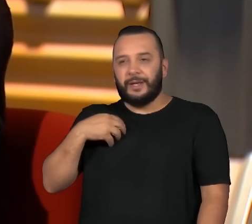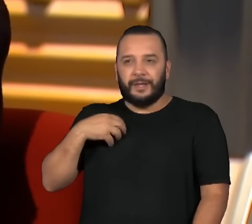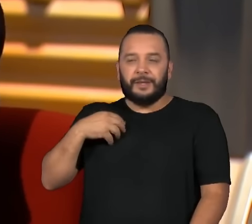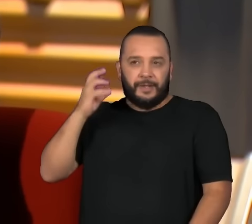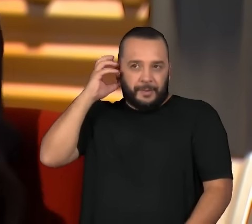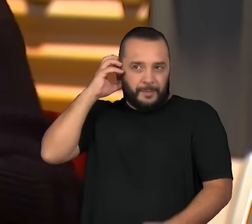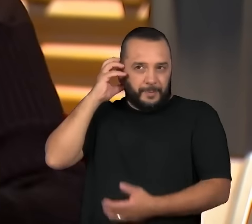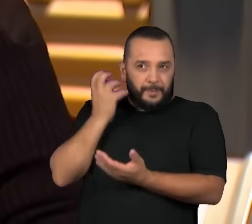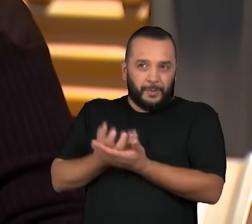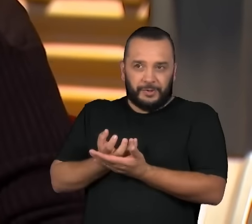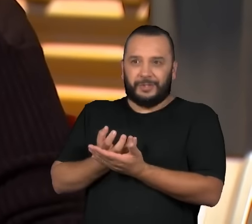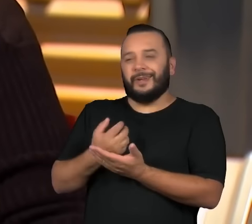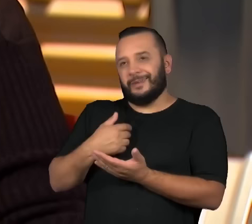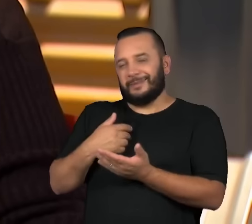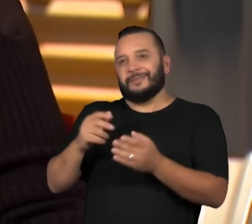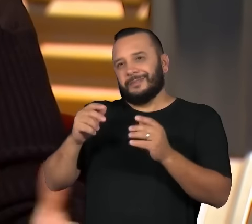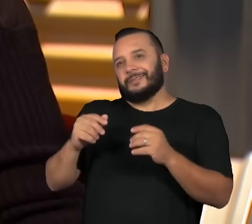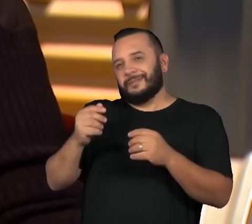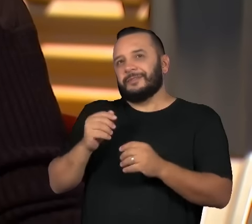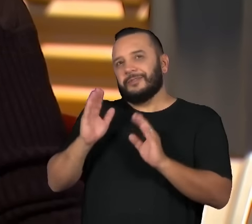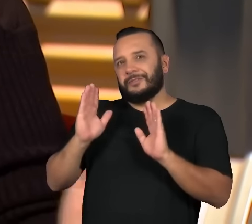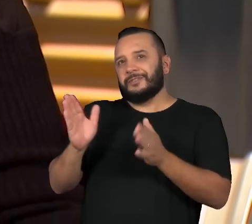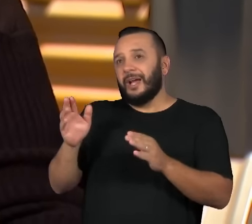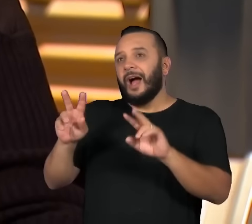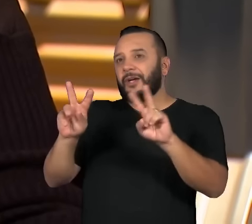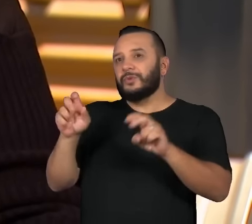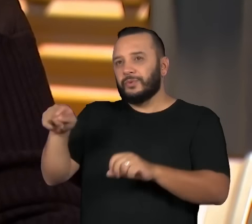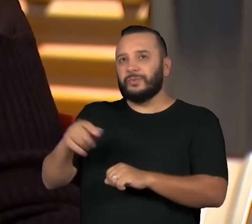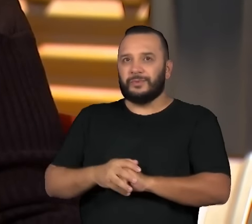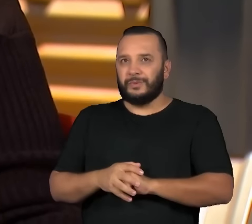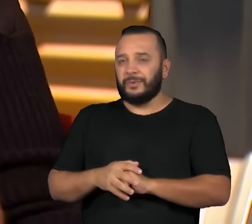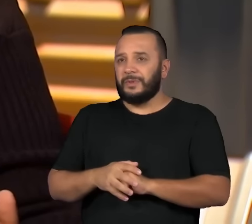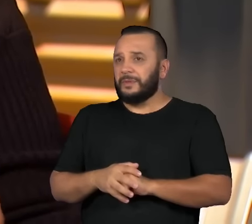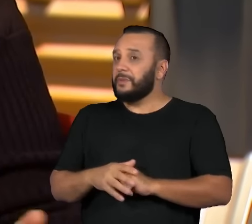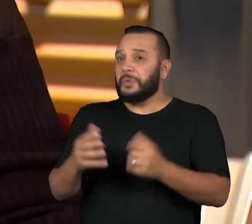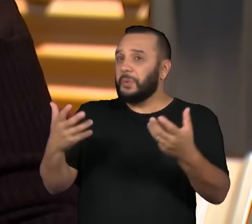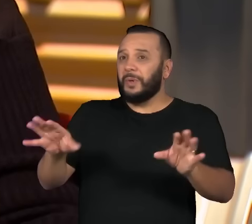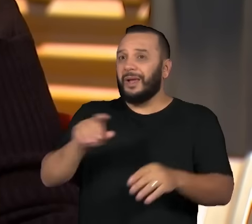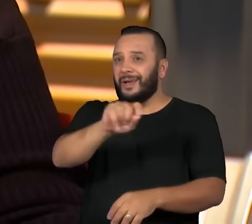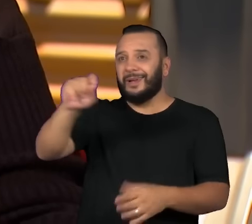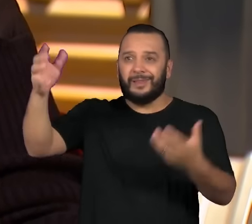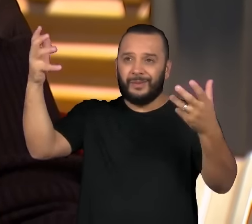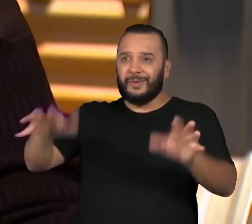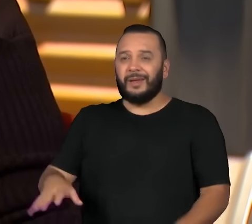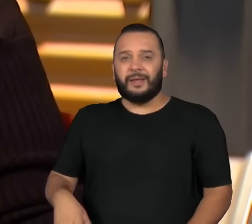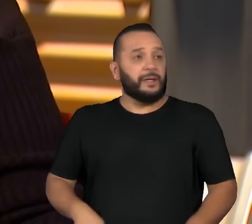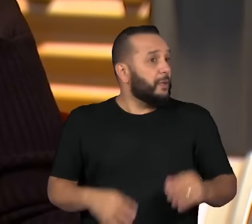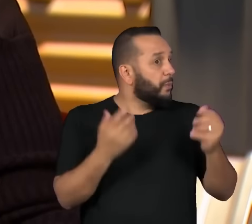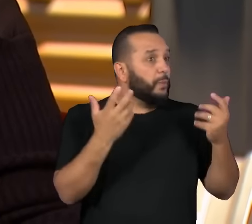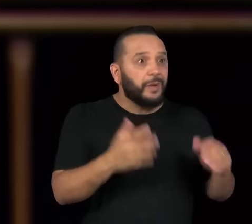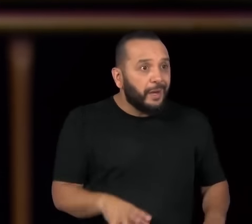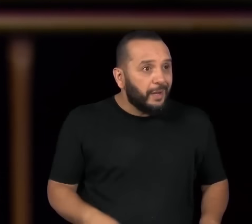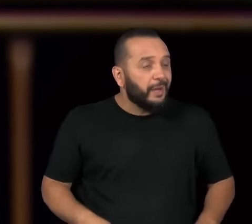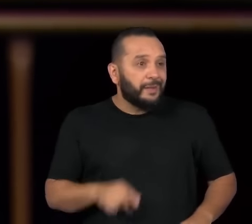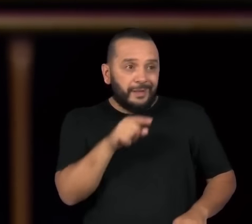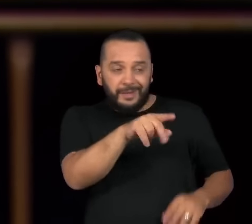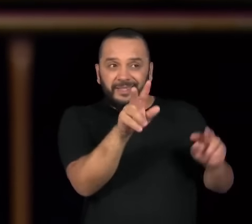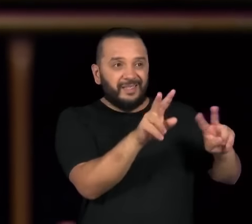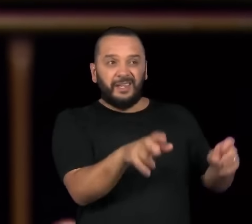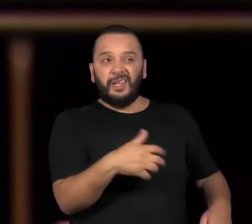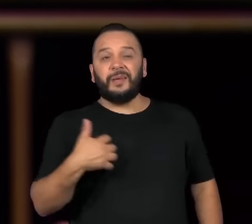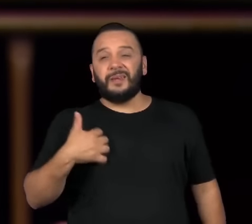podcast para se falar desse assunto e tudo. E, meu, não andou. Não andou. Não andou. Esse tema